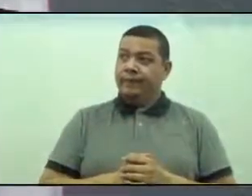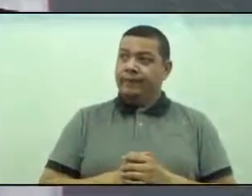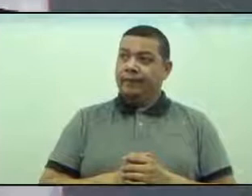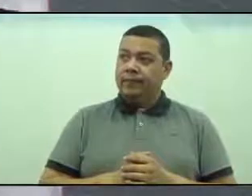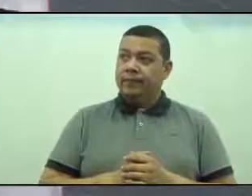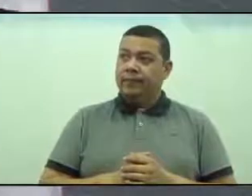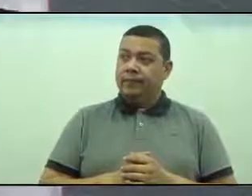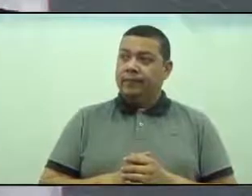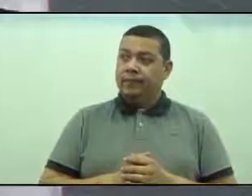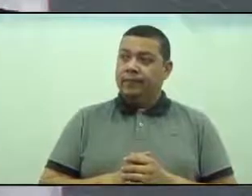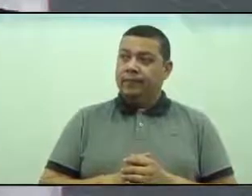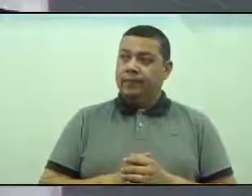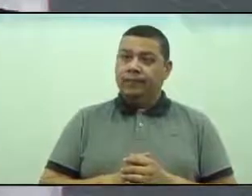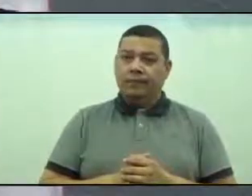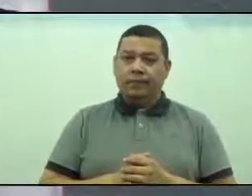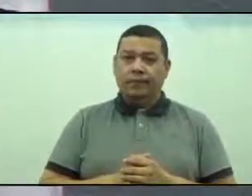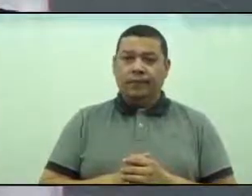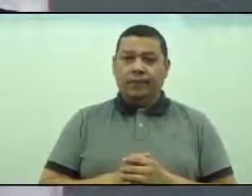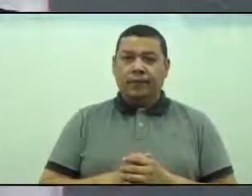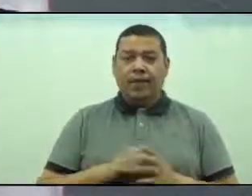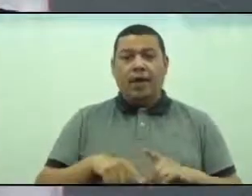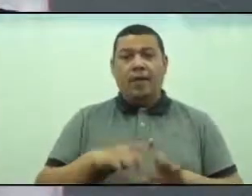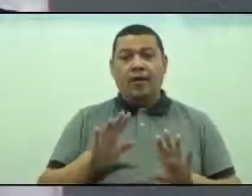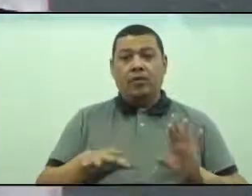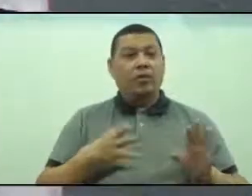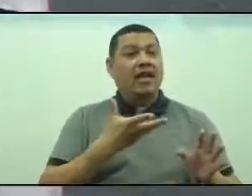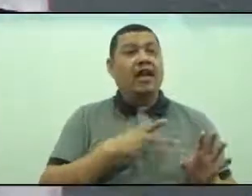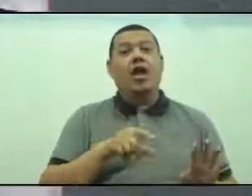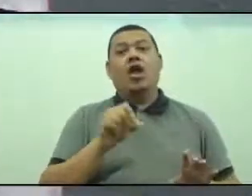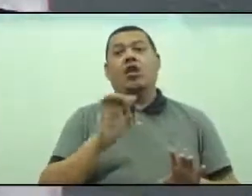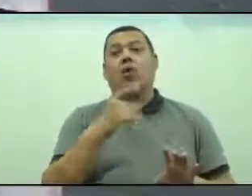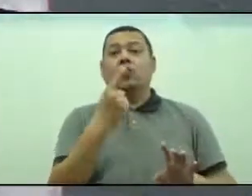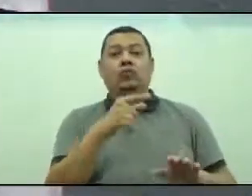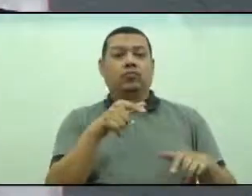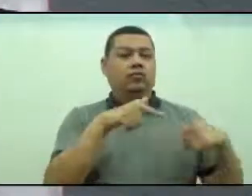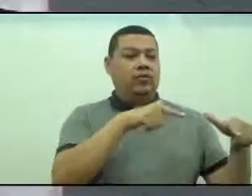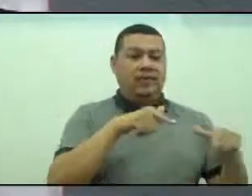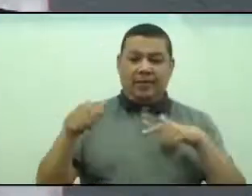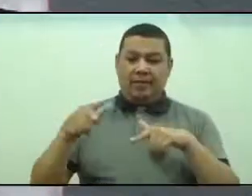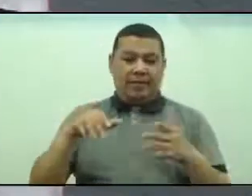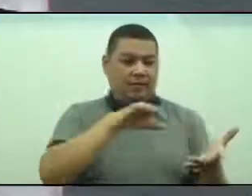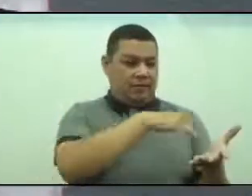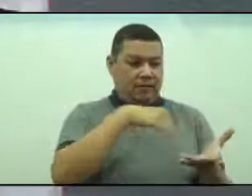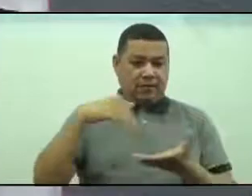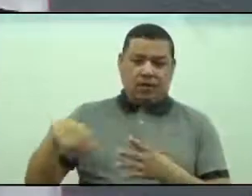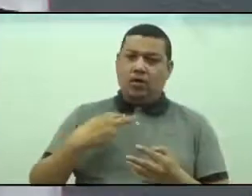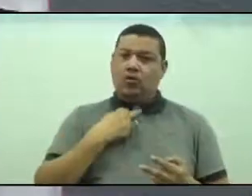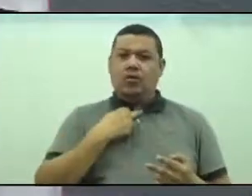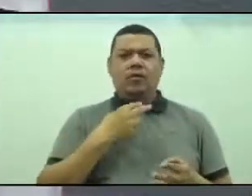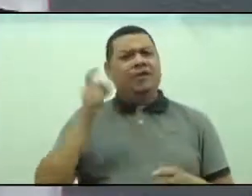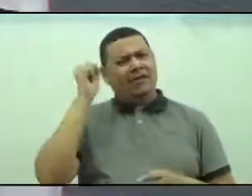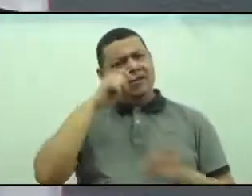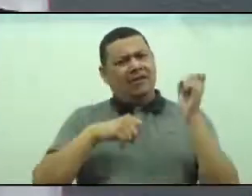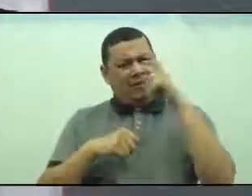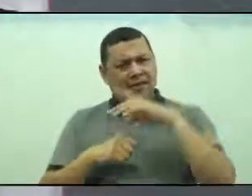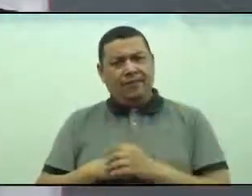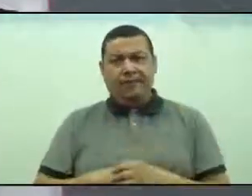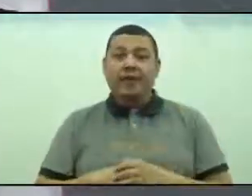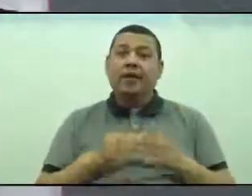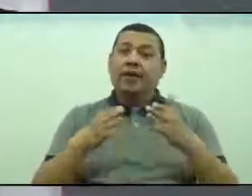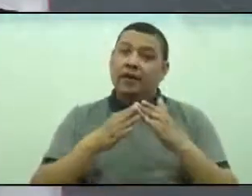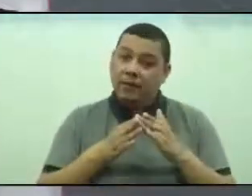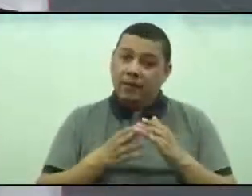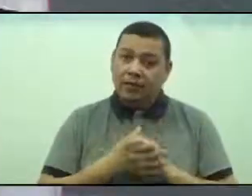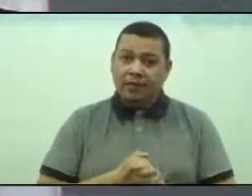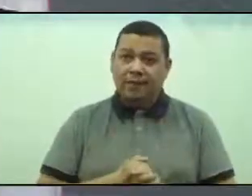tocar duas coisas, e o senhor está correto, para que faça uma com excelência. Então, eu gostaria de fazer um pedido ao senhor, que o senhor já me